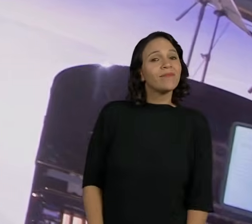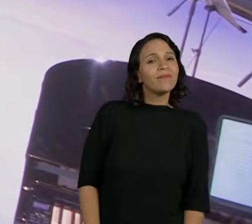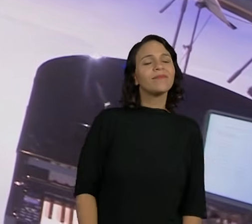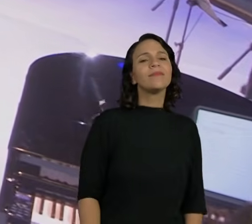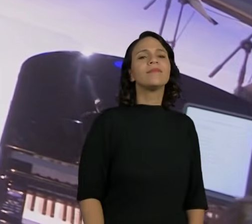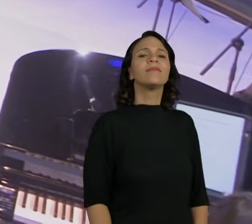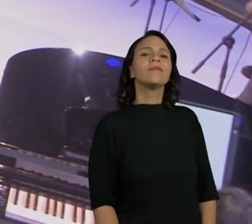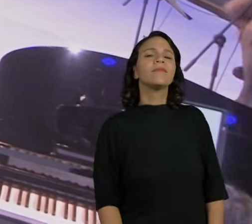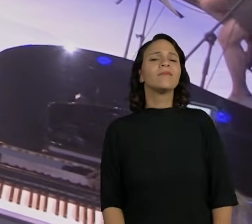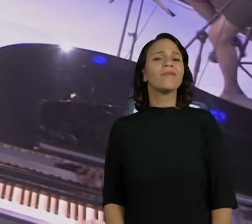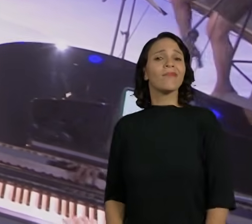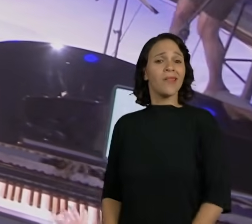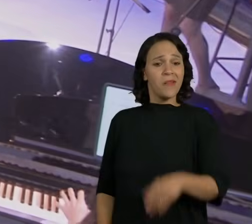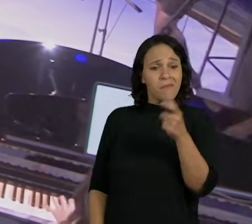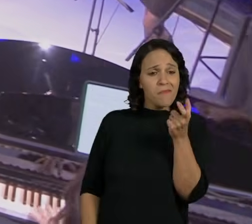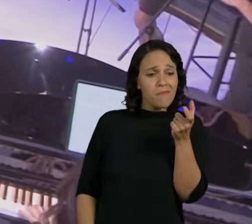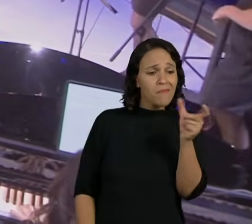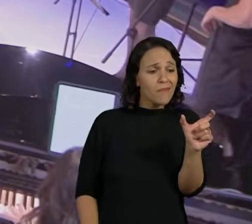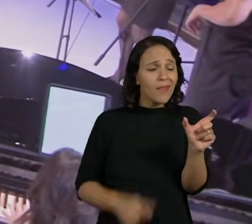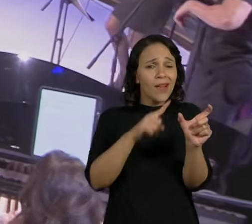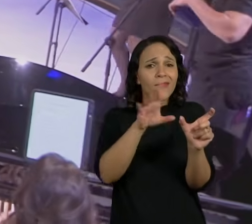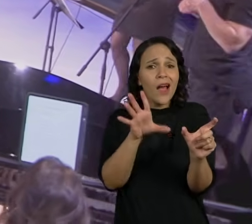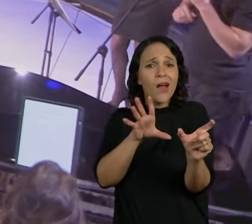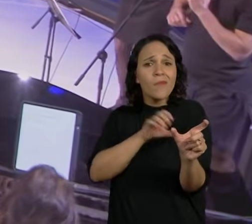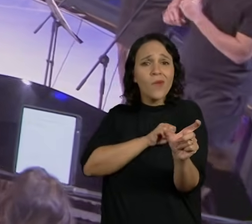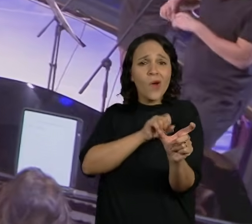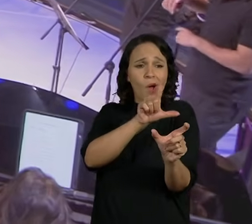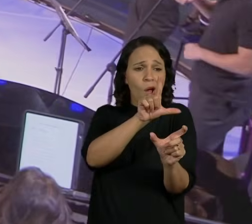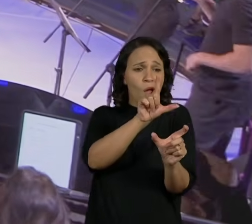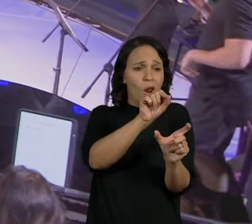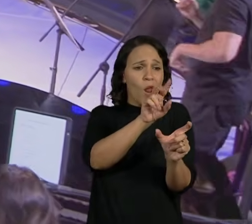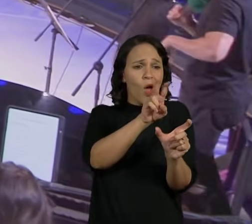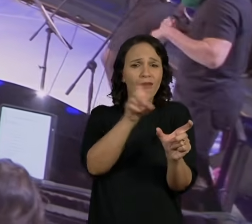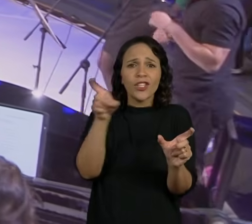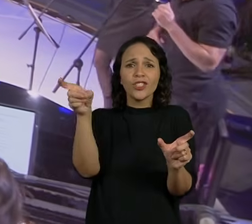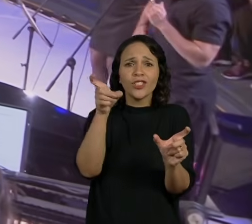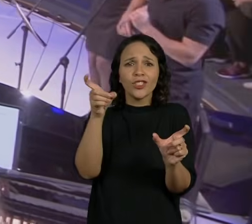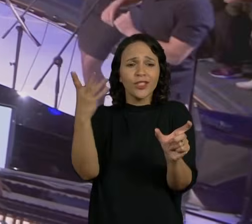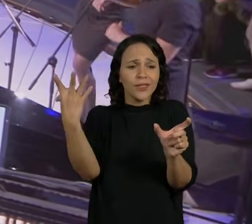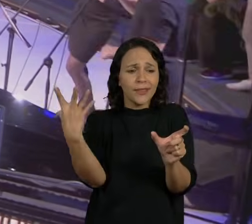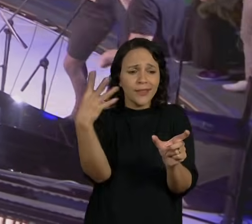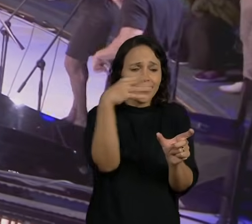Você é a letra X da palavra love.